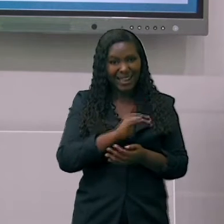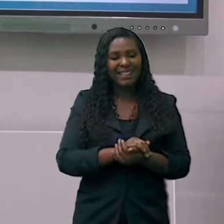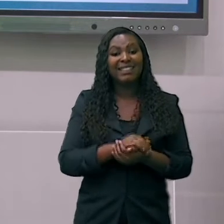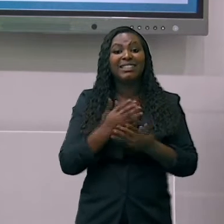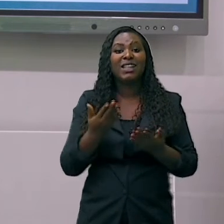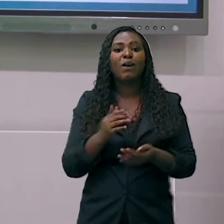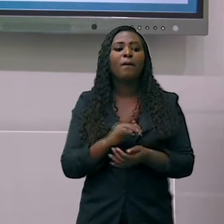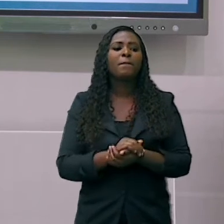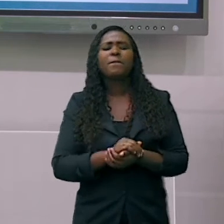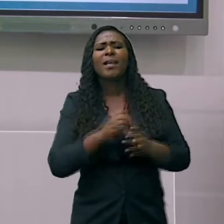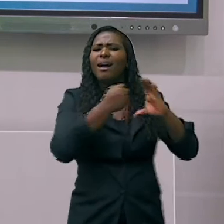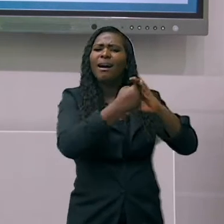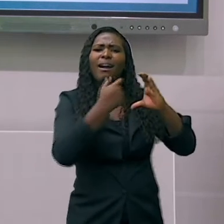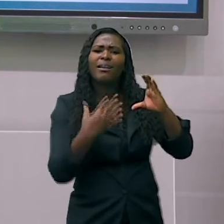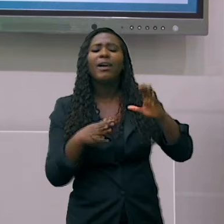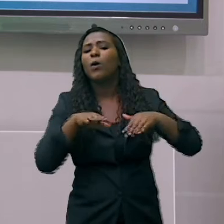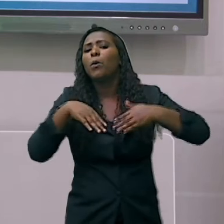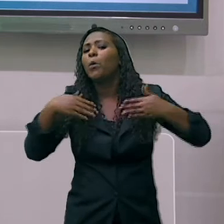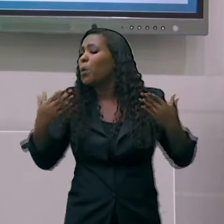uma praia?